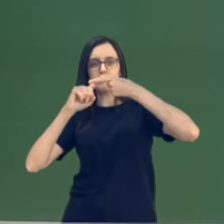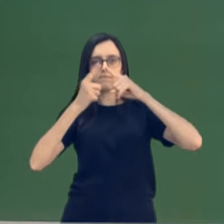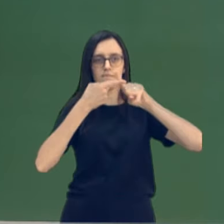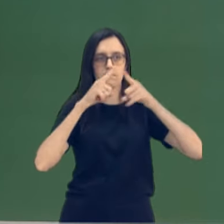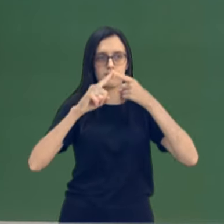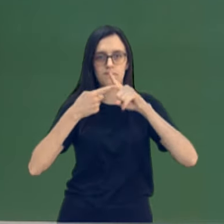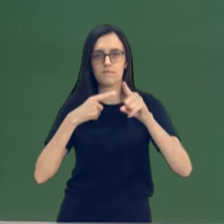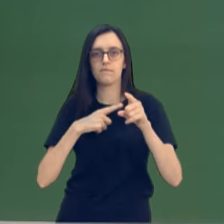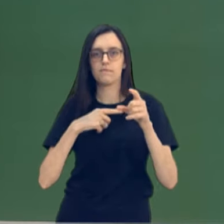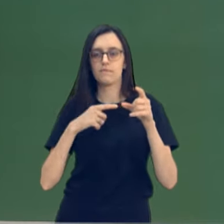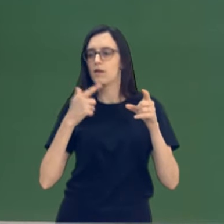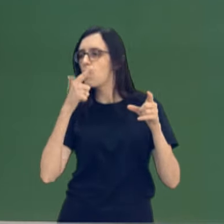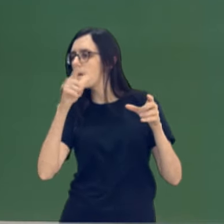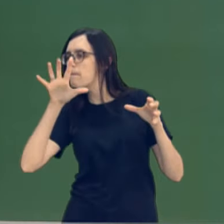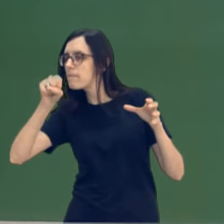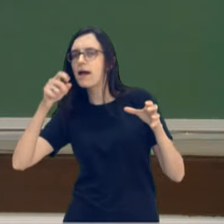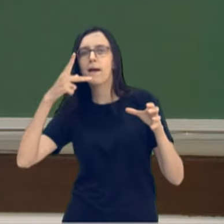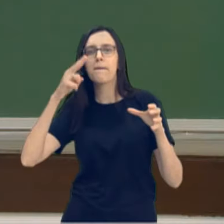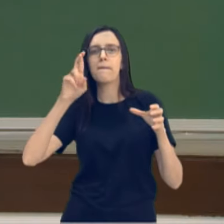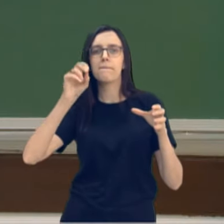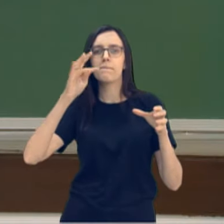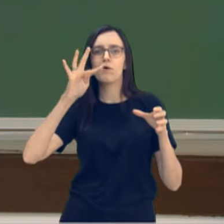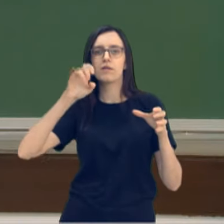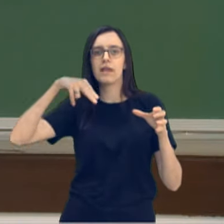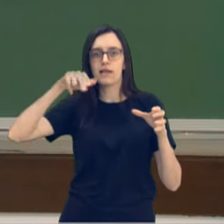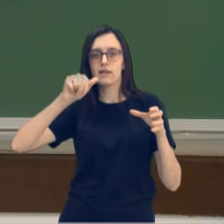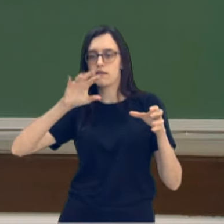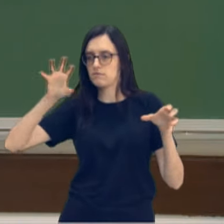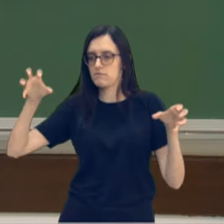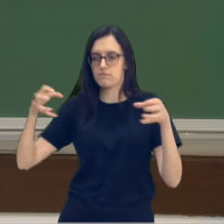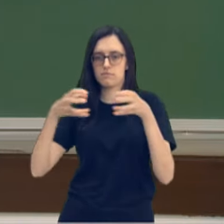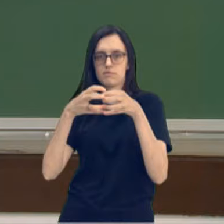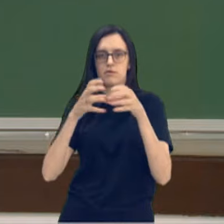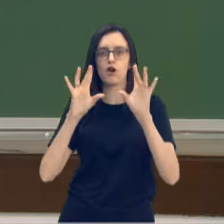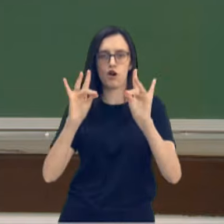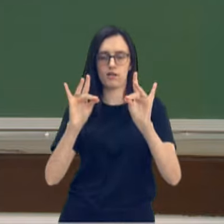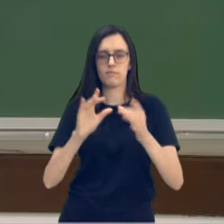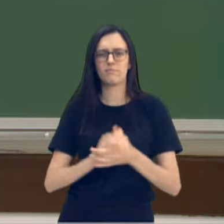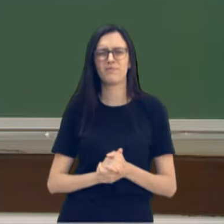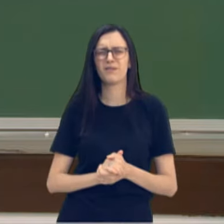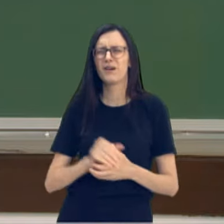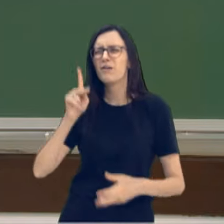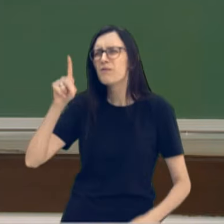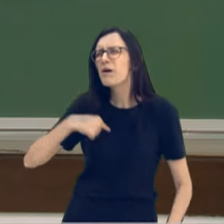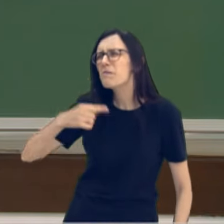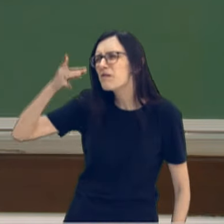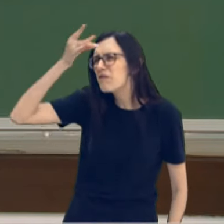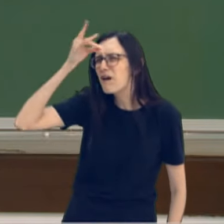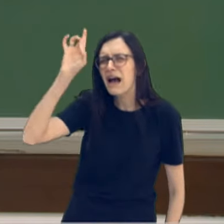pontinhas que vão aderir às proteínas de membrana da célula-alvo. Nossa, professor, preciso decorar tudo